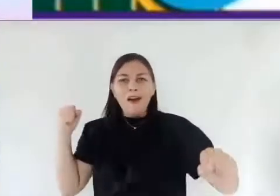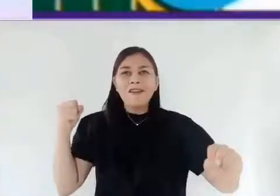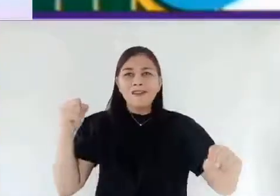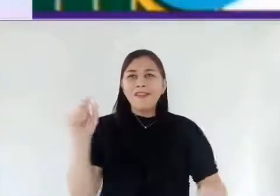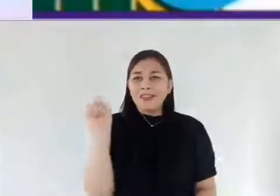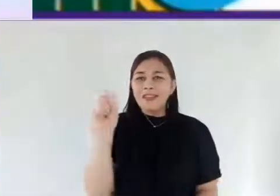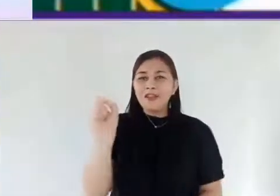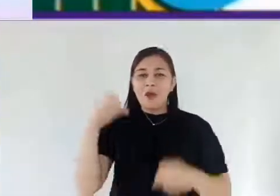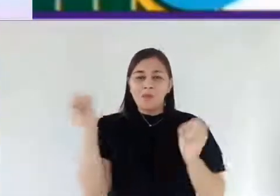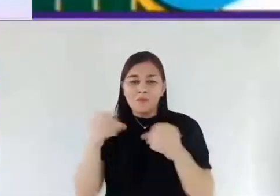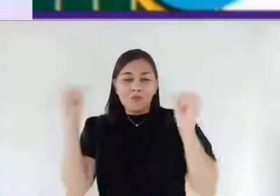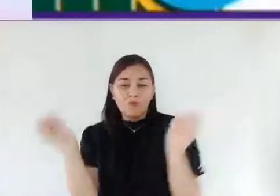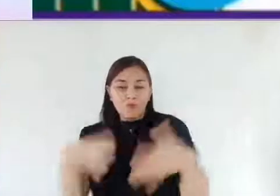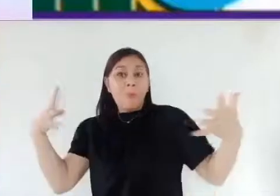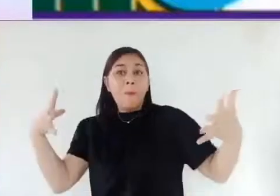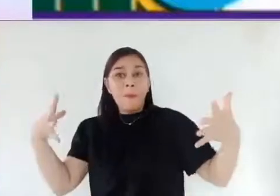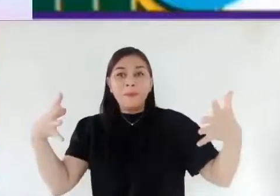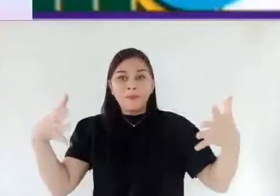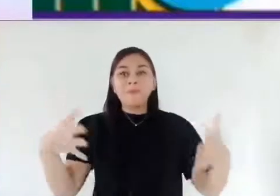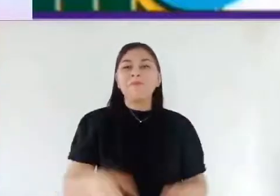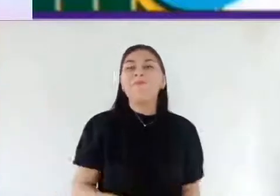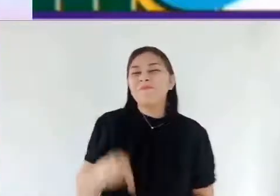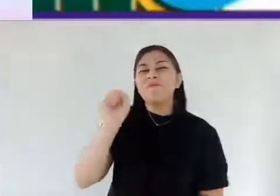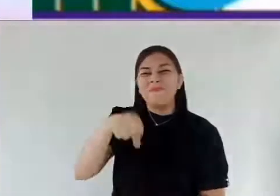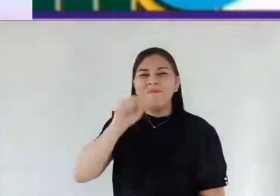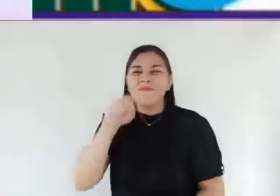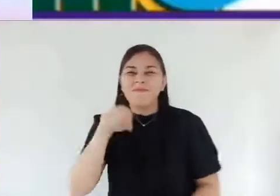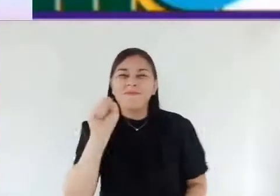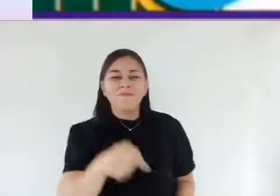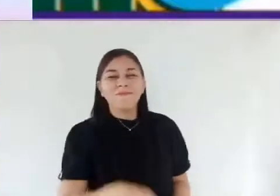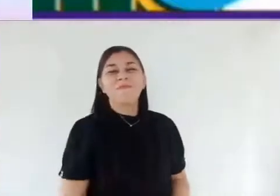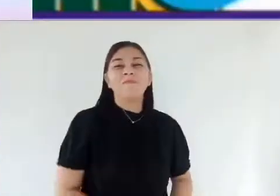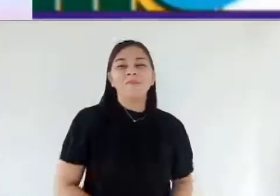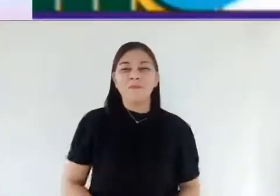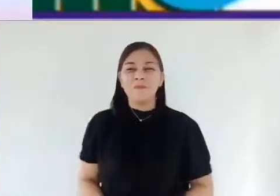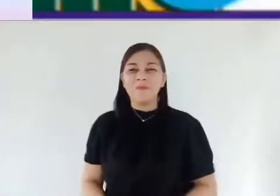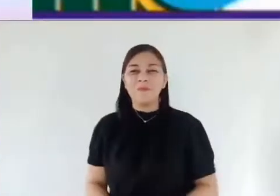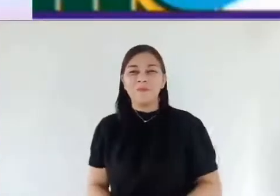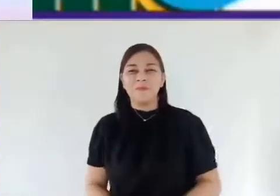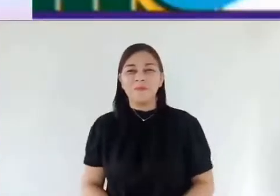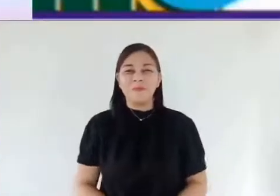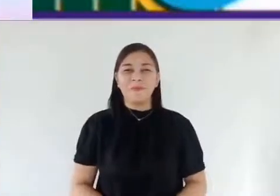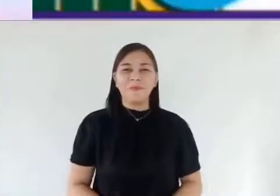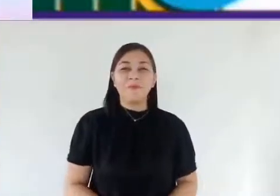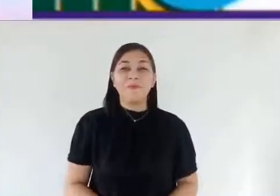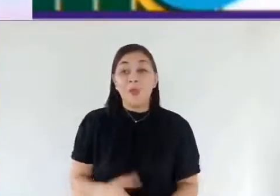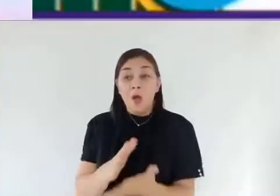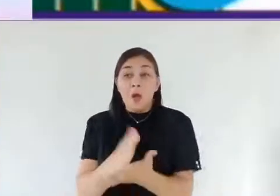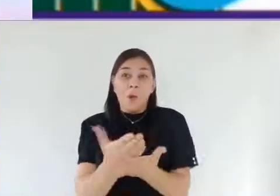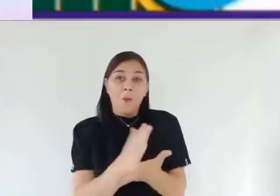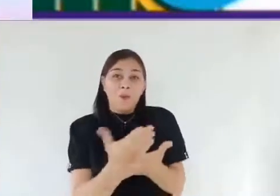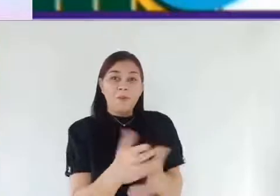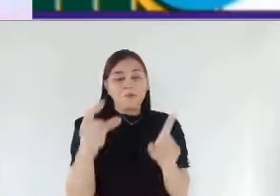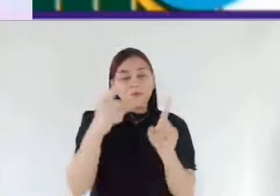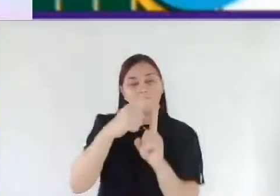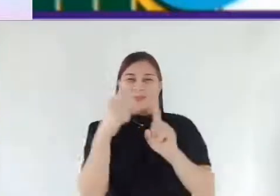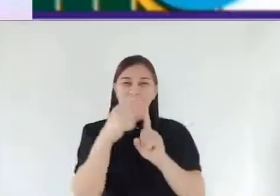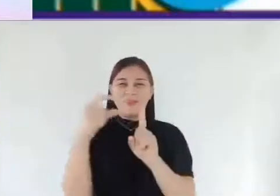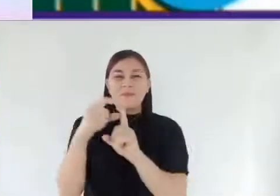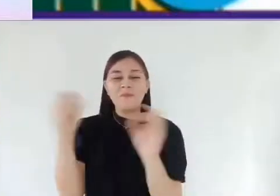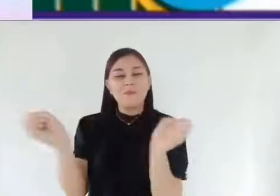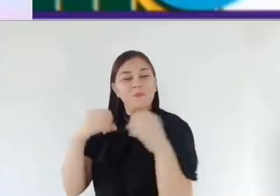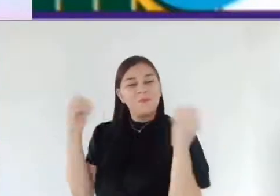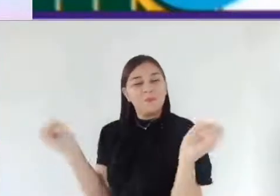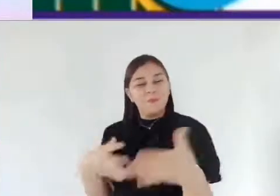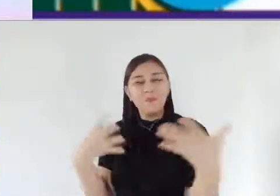maior que abra cadabra e se ensala bem assim, assim Algumas palavrinhas